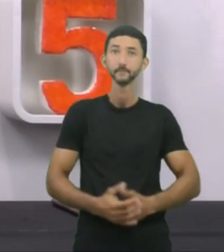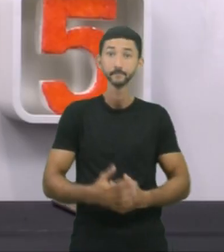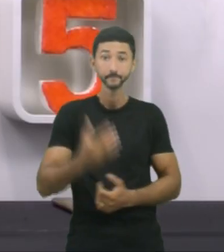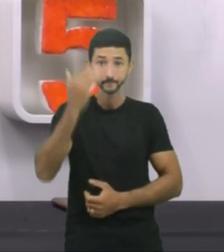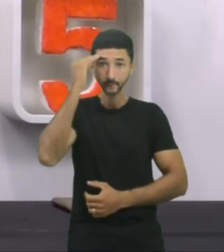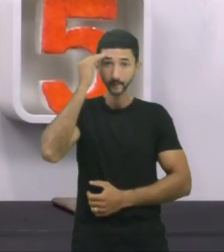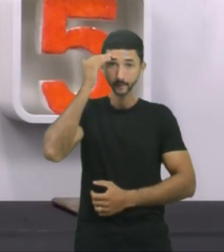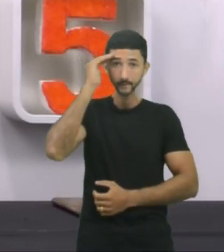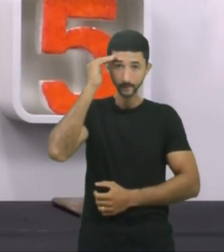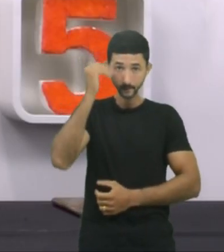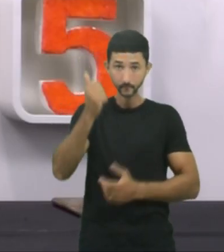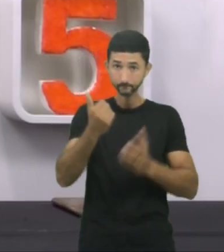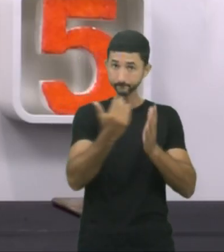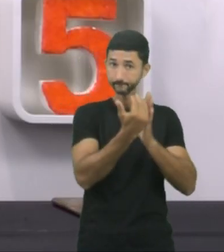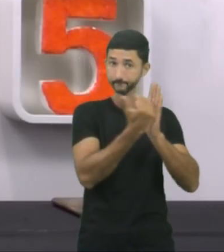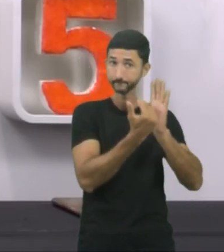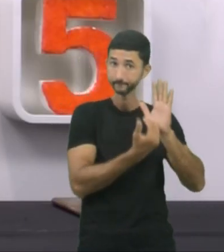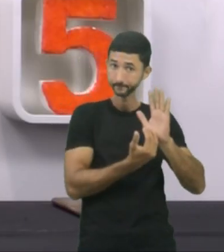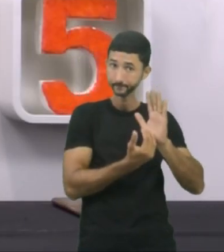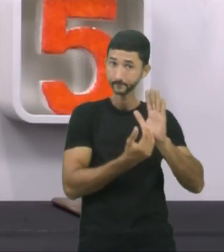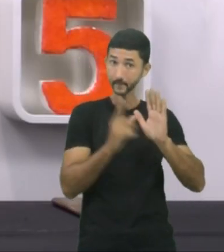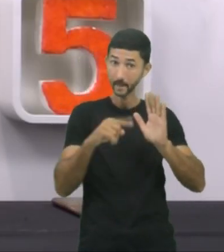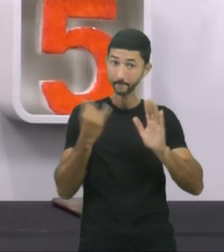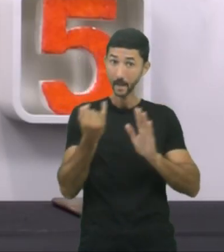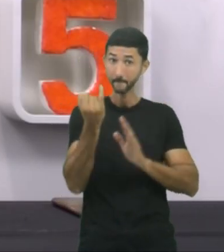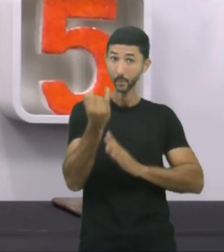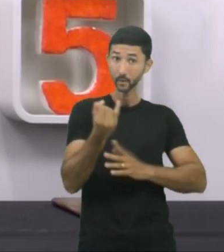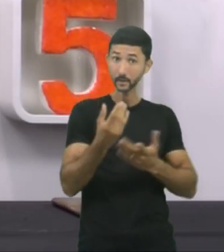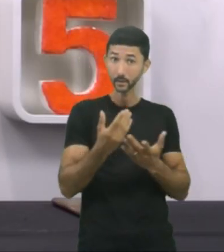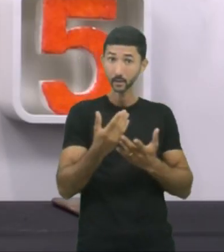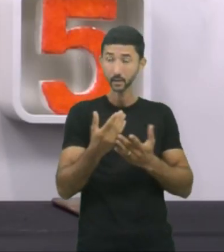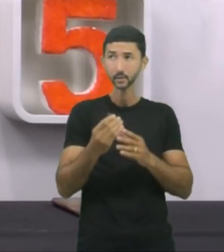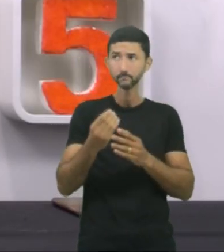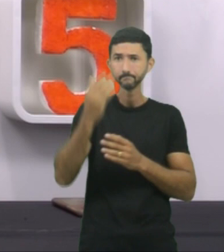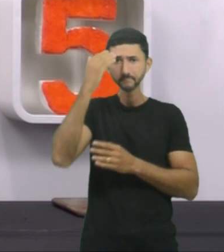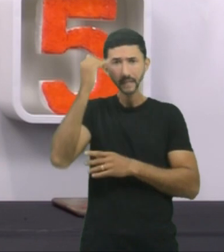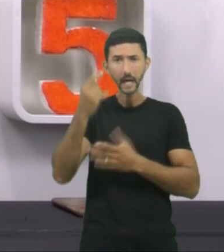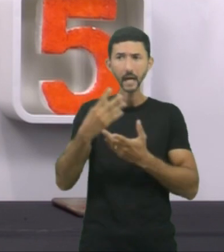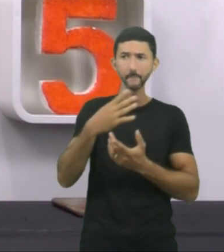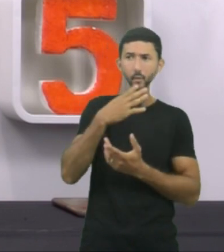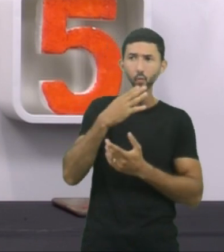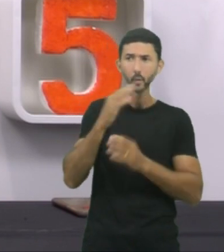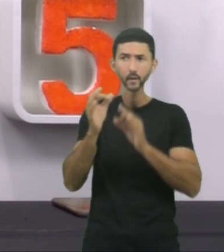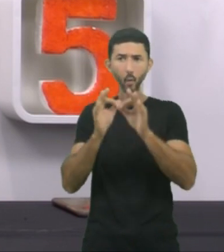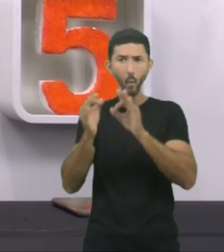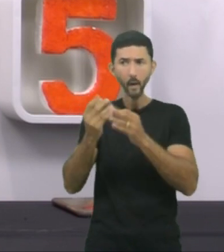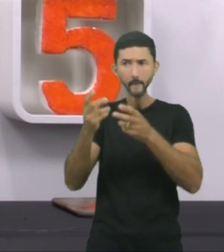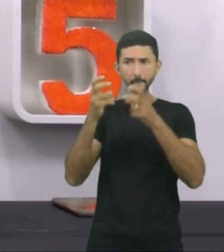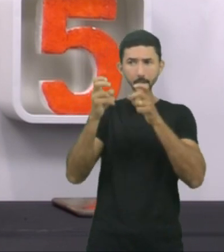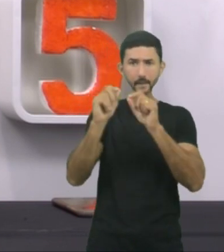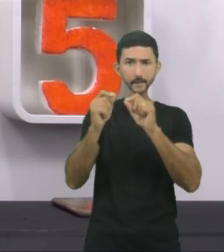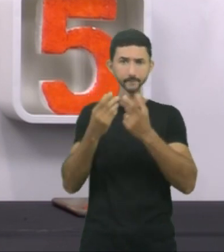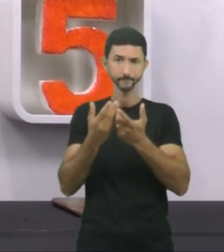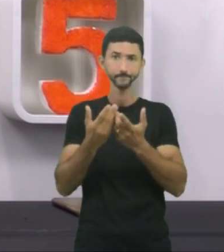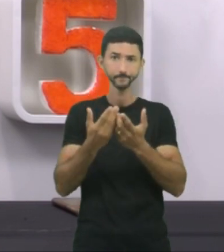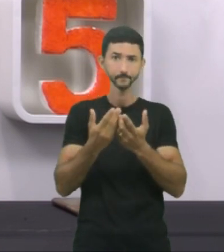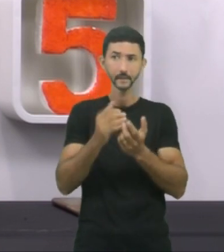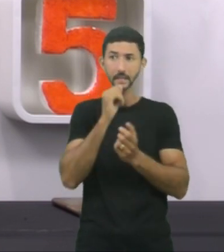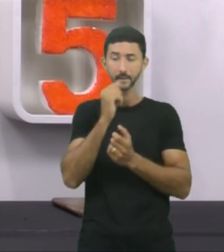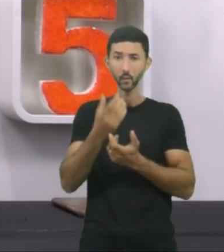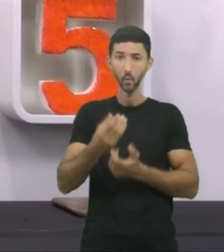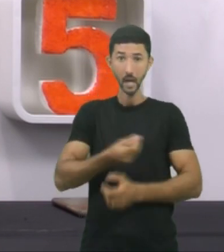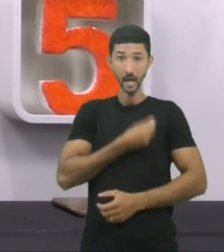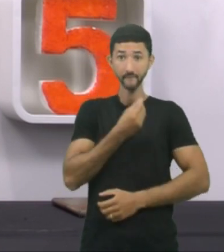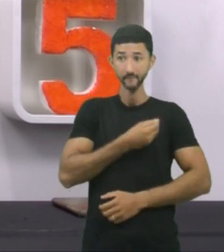Estão entendendo até aqui? É muito importante que a gente tenha essa noção para observar, porque, é claro, na tua